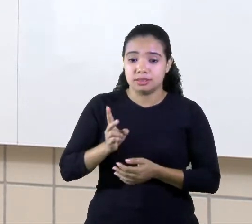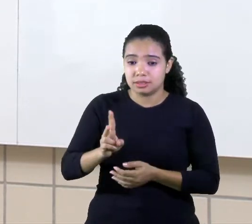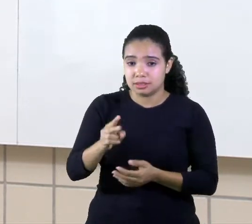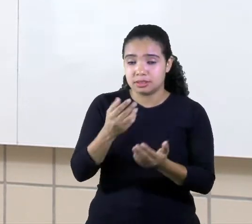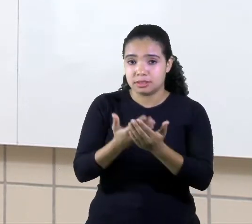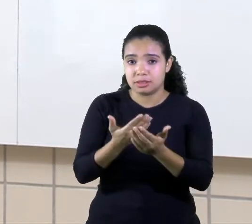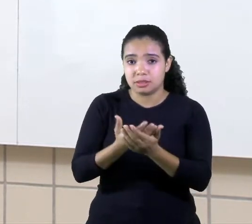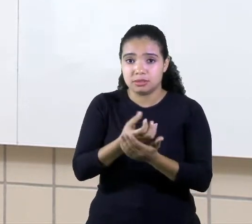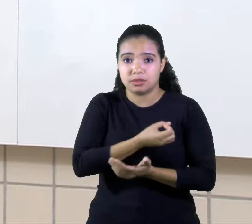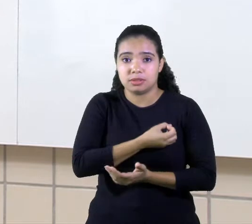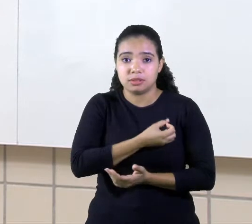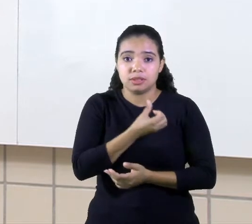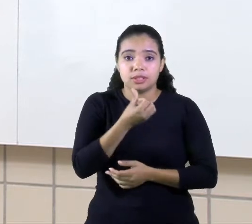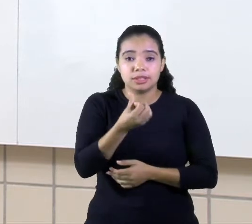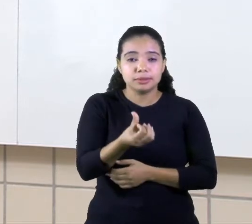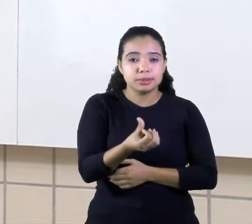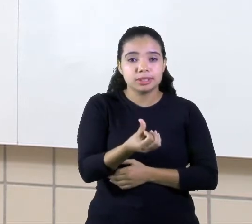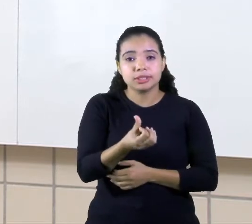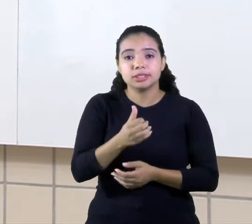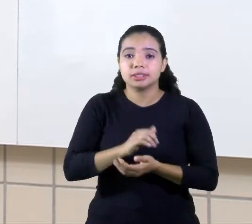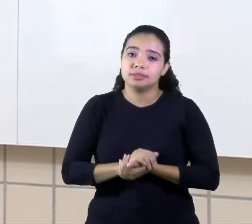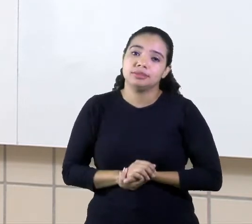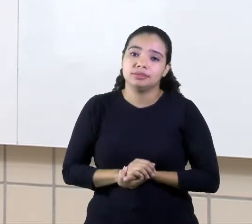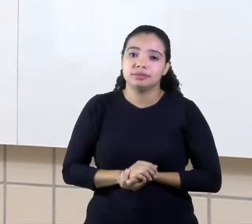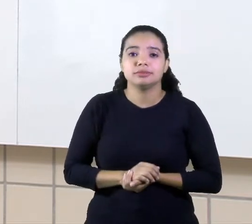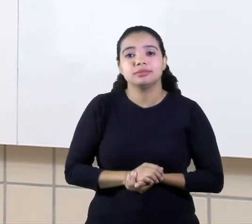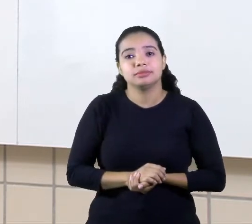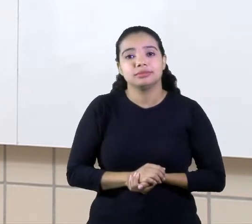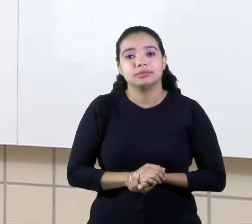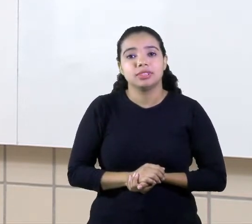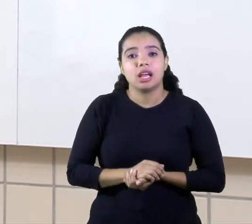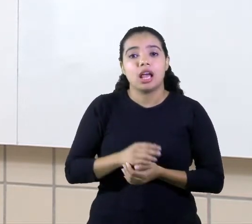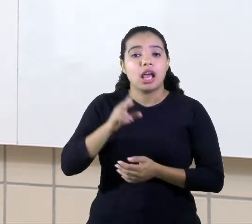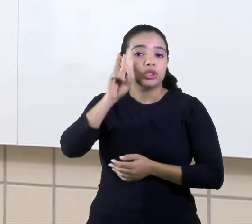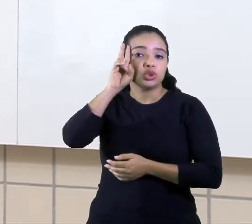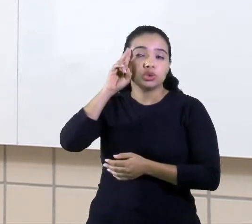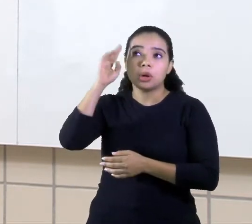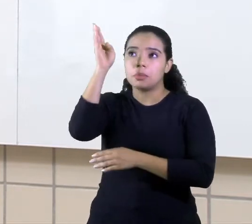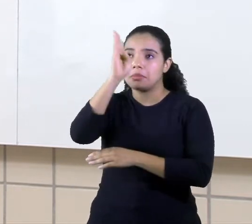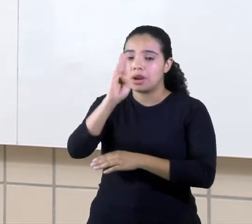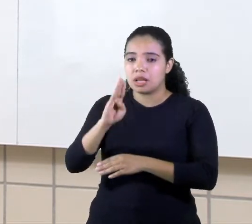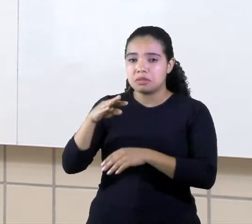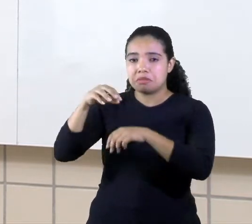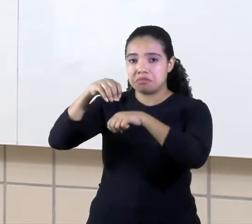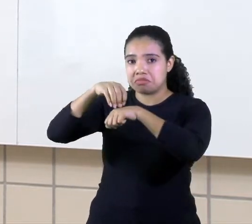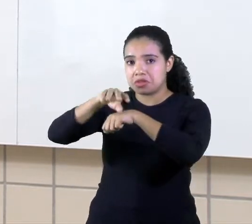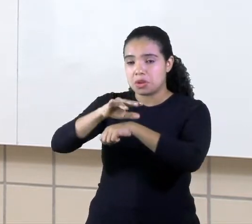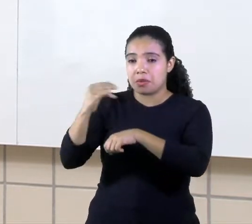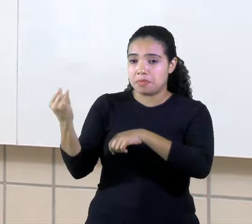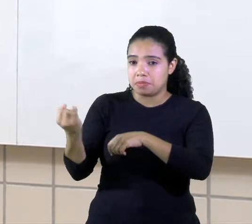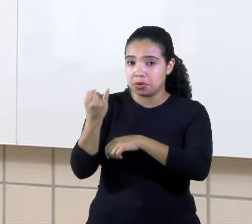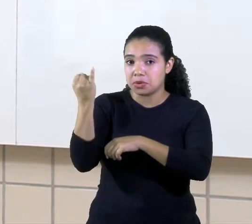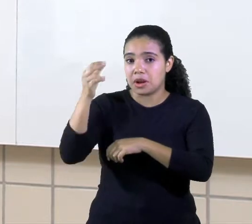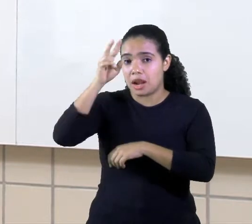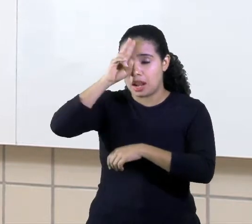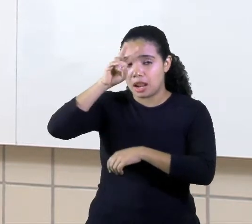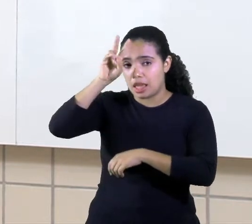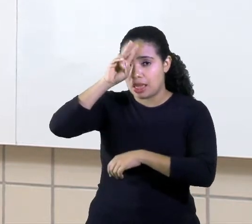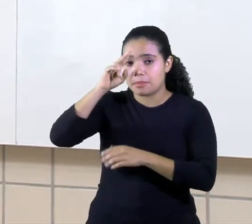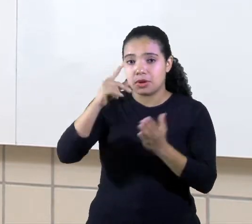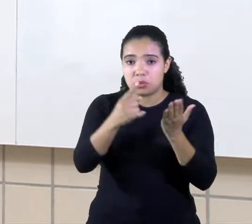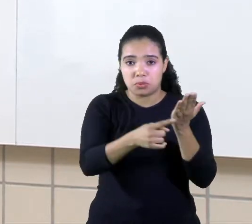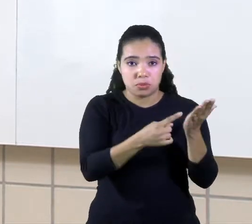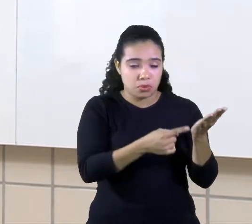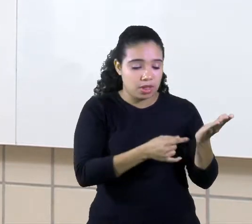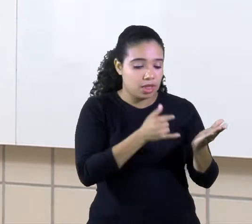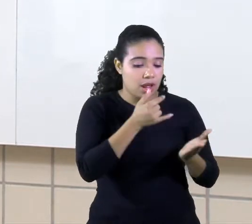número 6, que vamos tratar sobre a história do Brasil. Recadinho importante, lembre-se do caderno,